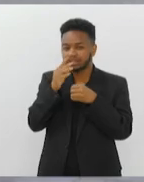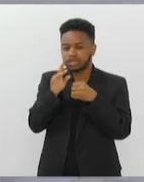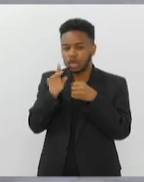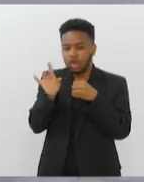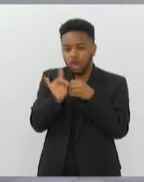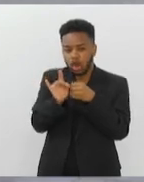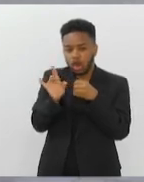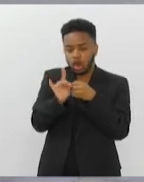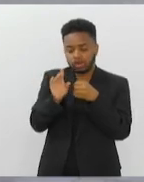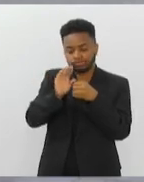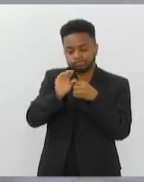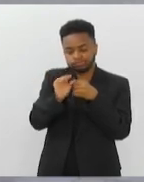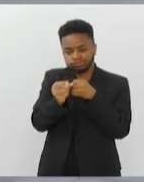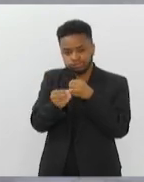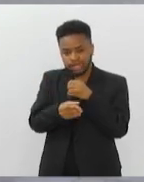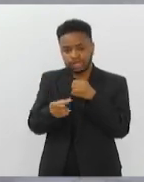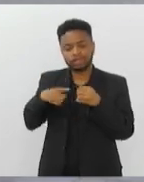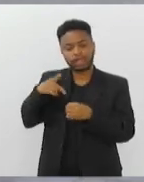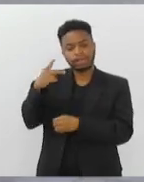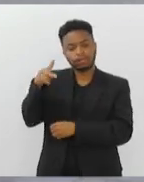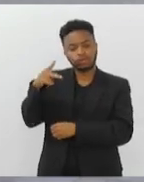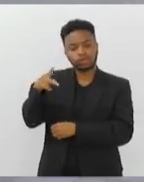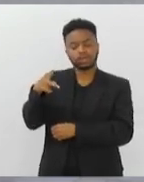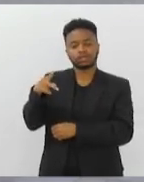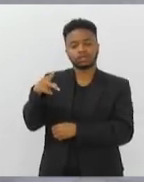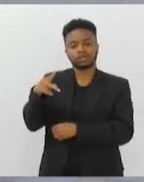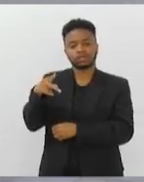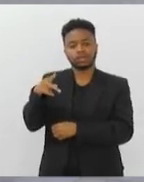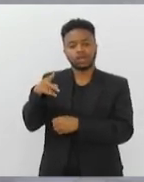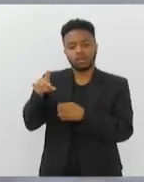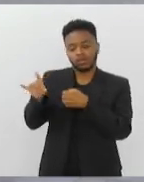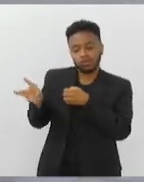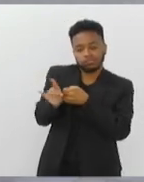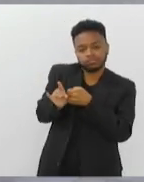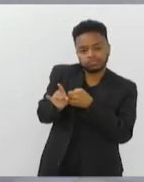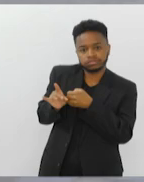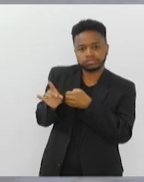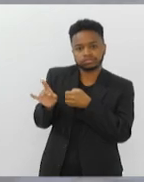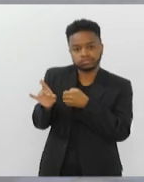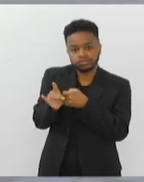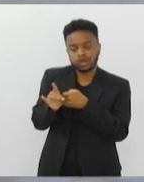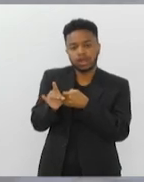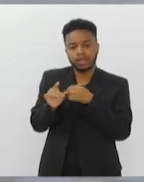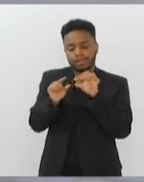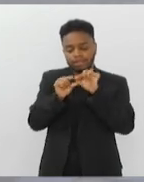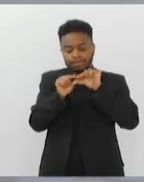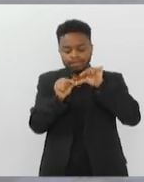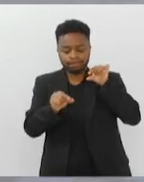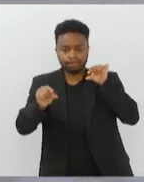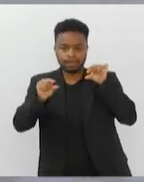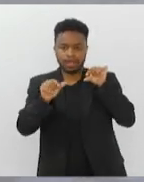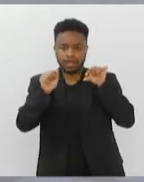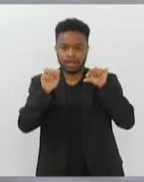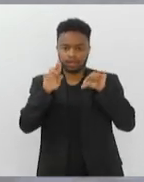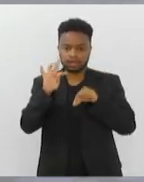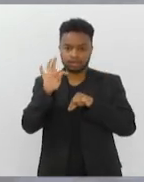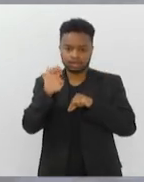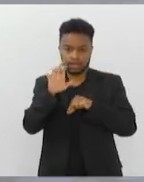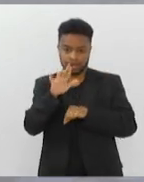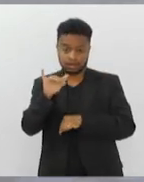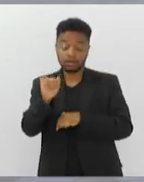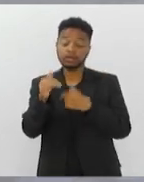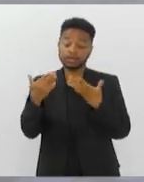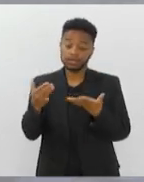uma proteína que tem uma tendência de grudar nas artérias, né? Então, quando a gente tem essa